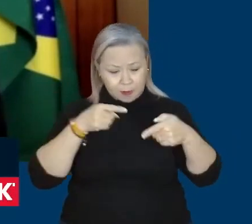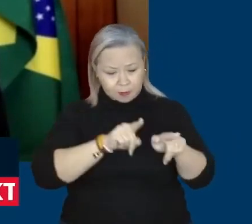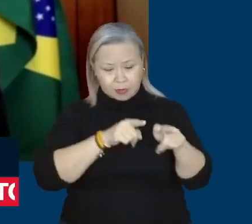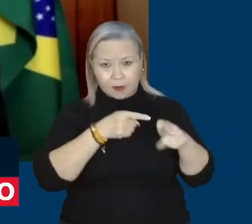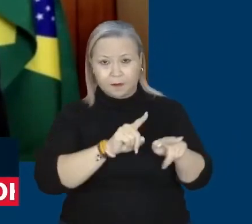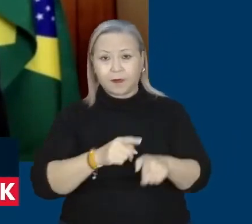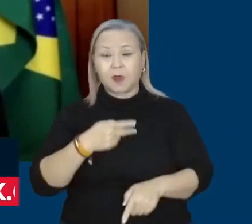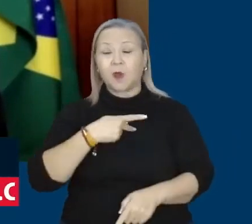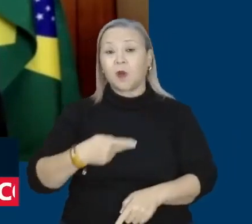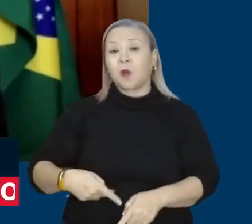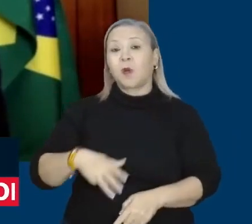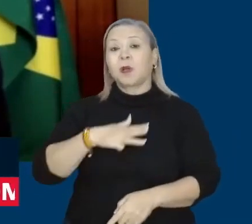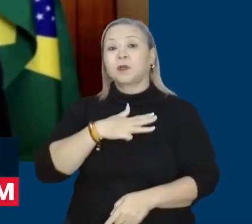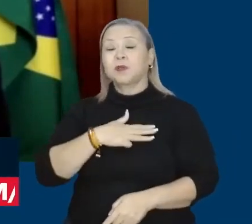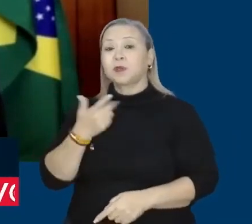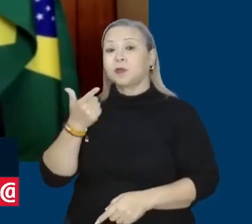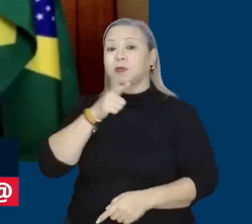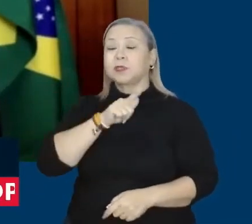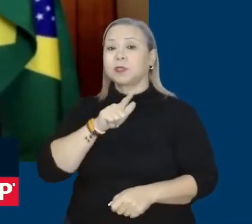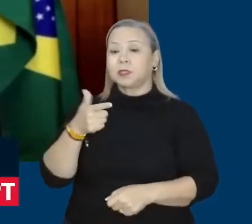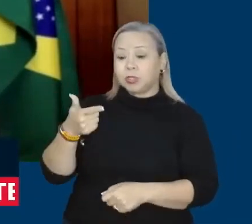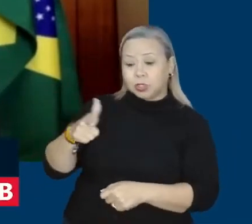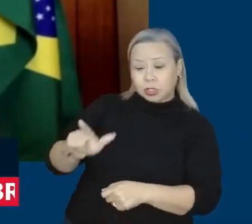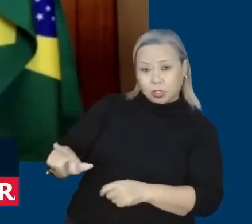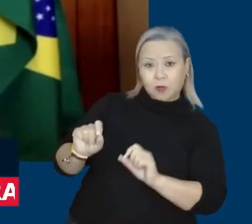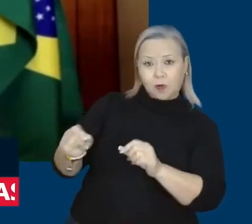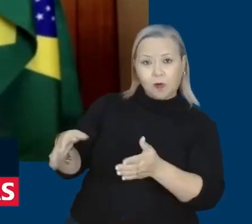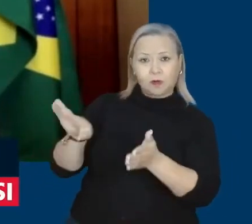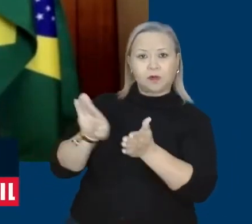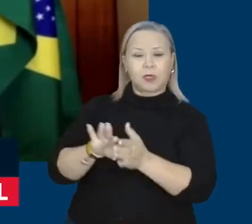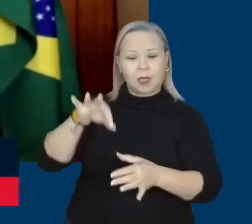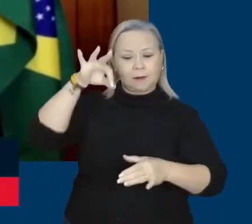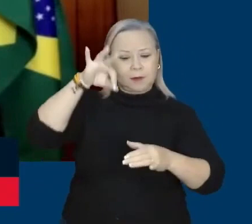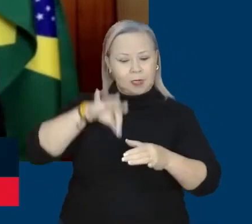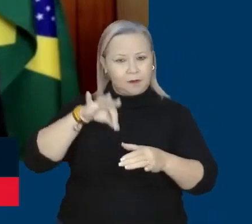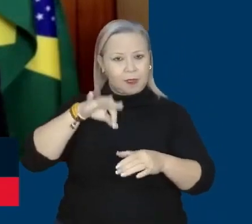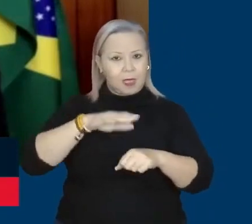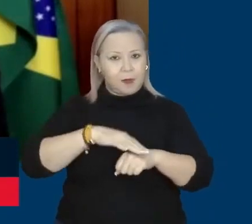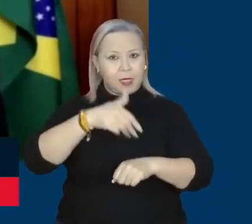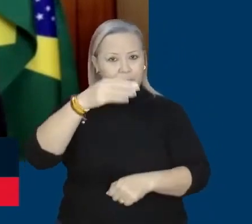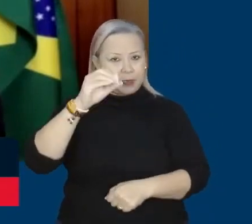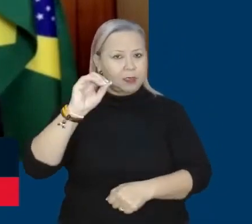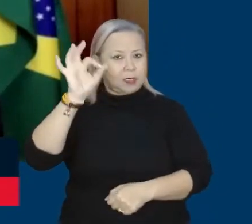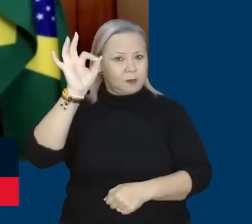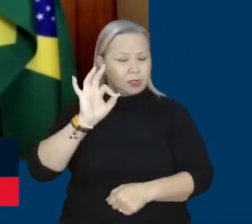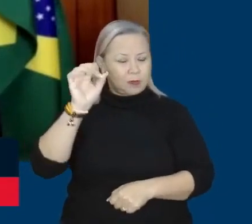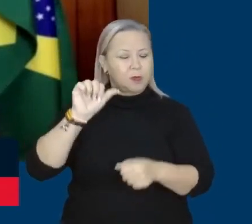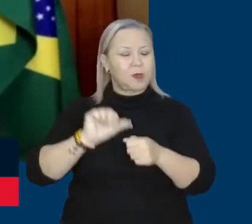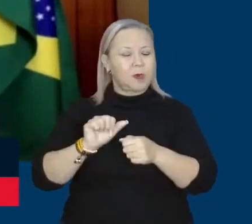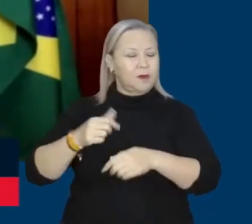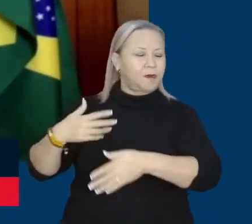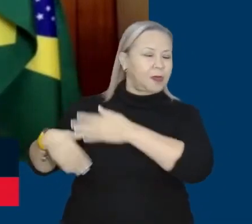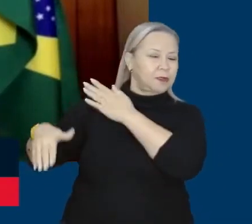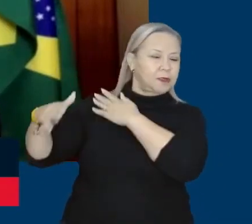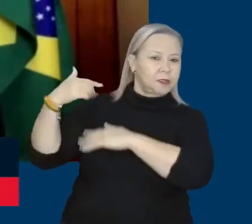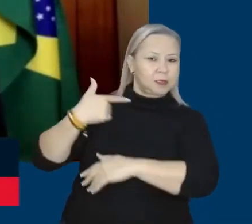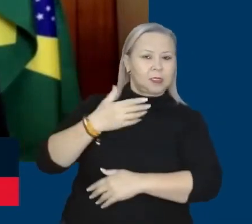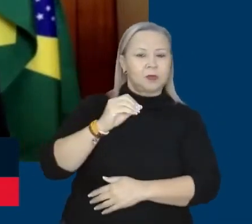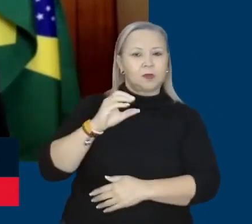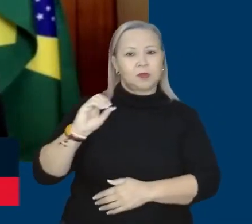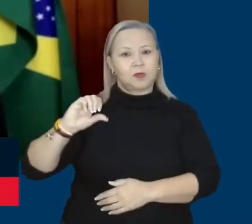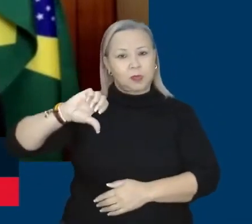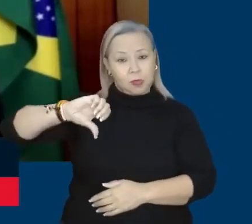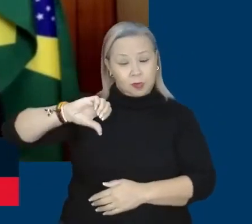presidente Lula vai conseguir mais uma vez chegar a refinar mais de 100%, como ele fez em 2008, 2009, além